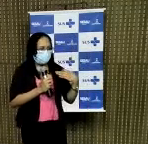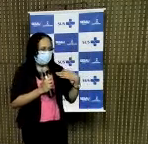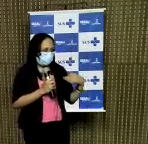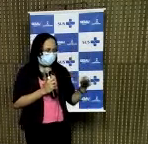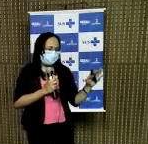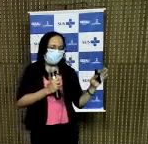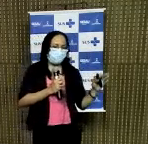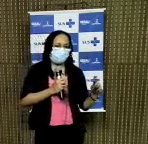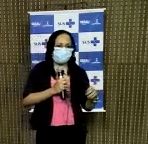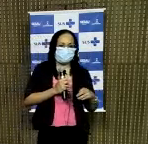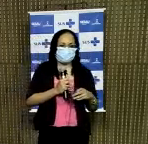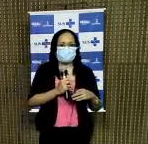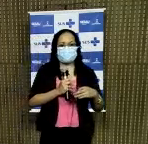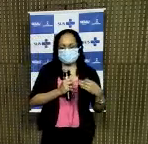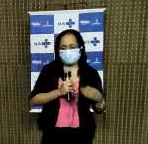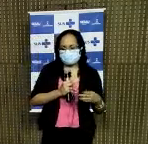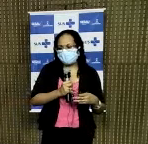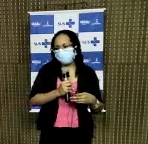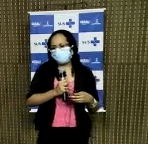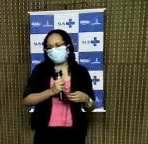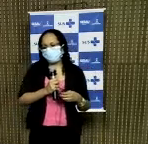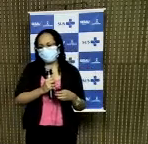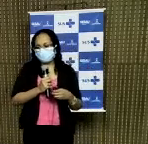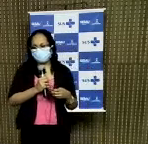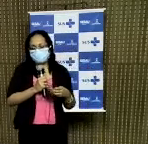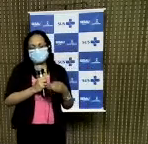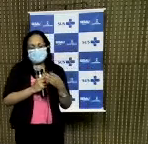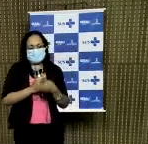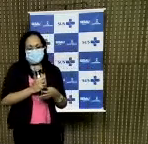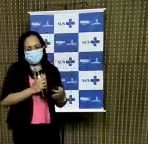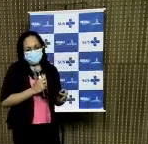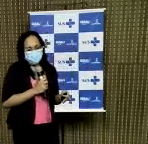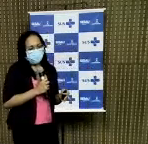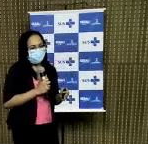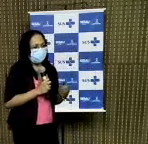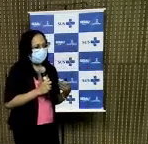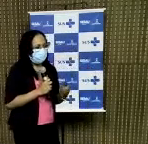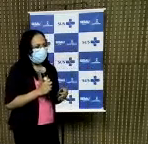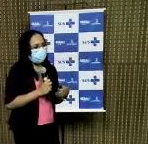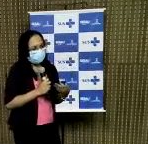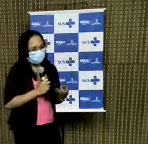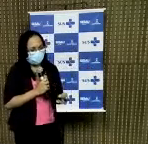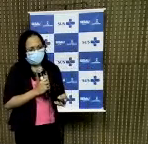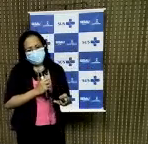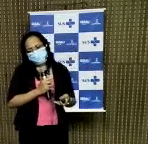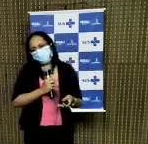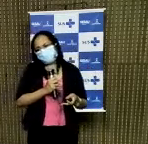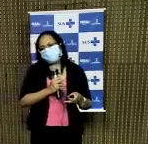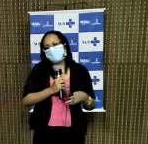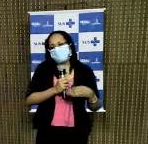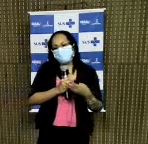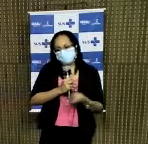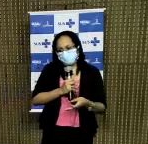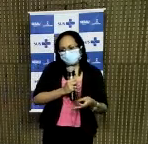passei o primeiro semestre de 2020 afastada por um certo período, e a partir do segundo semestre, então, eu retomei com as